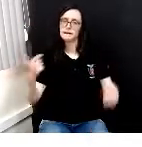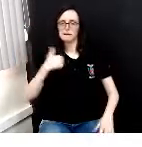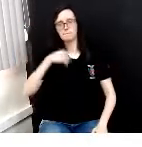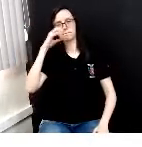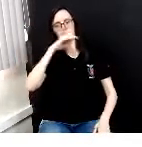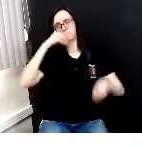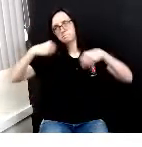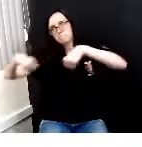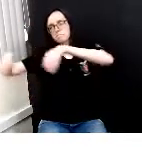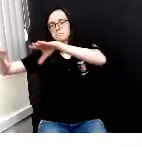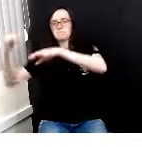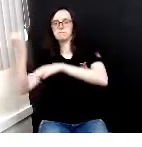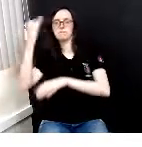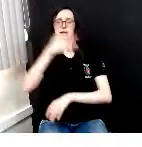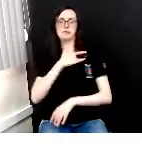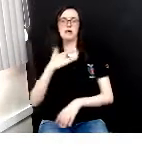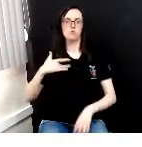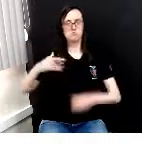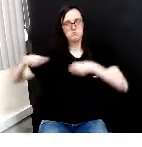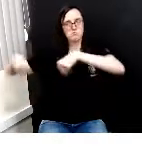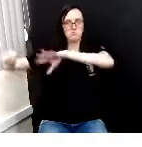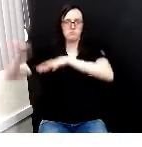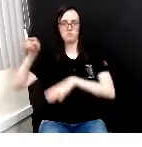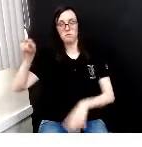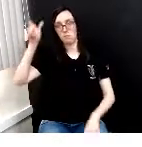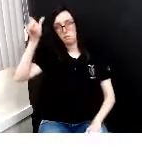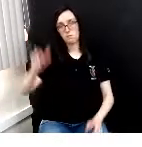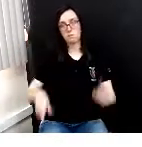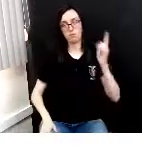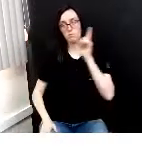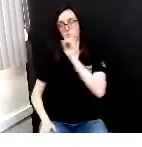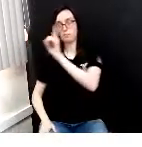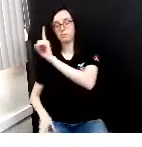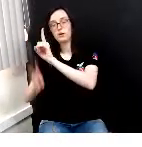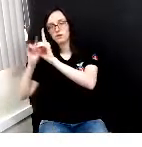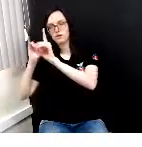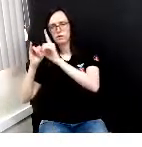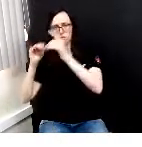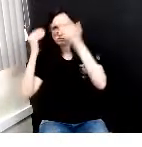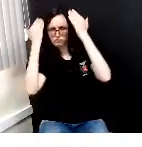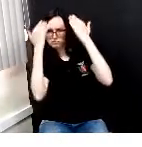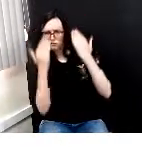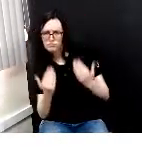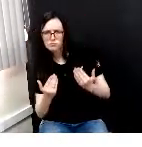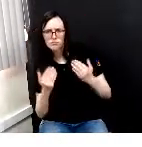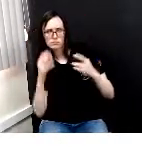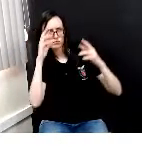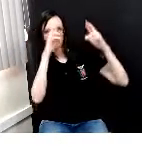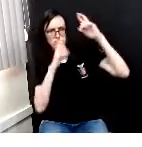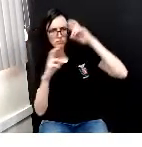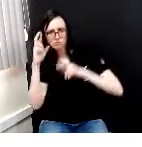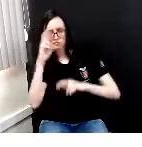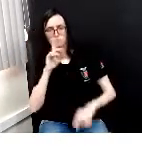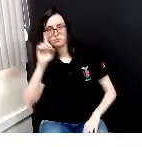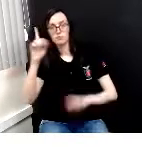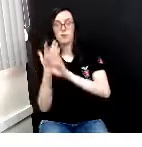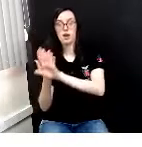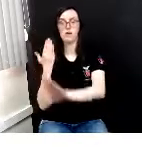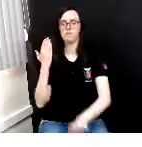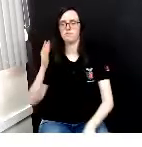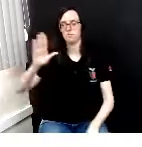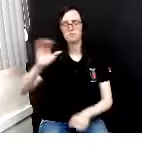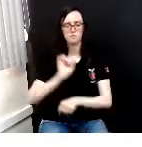encaminho para o serviço de saúde. Lá essa pessoa será avaliada, será colocada em isolamento,